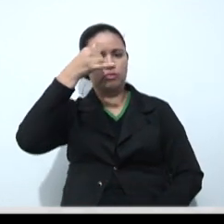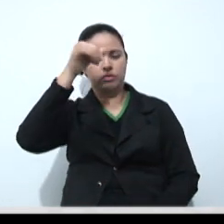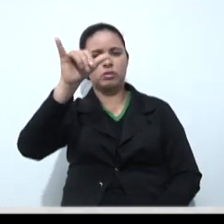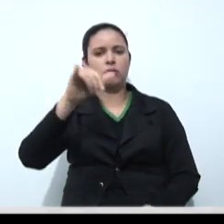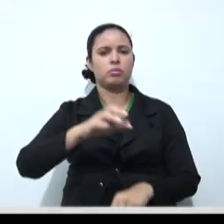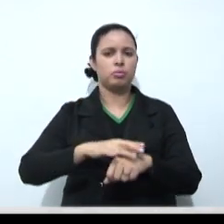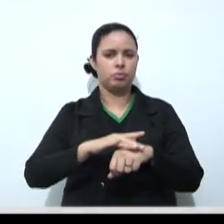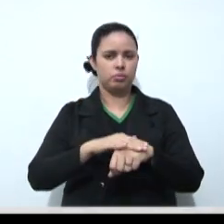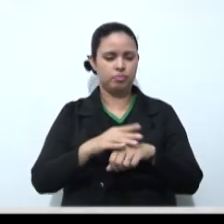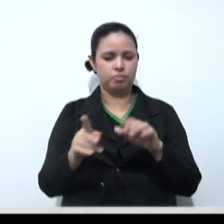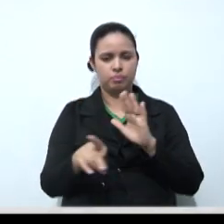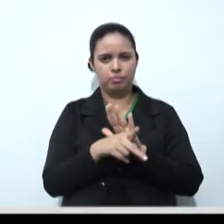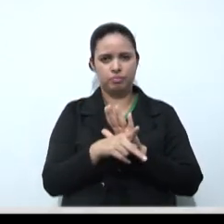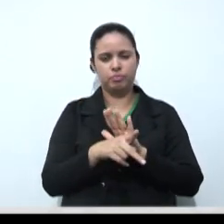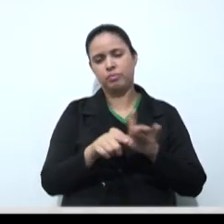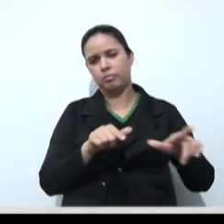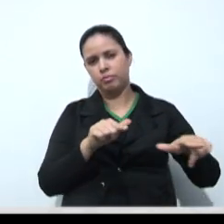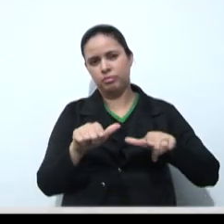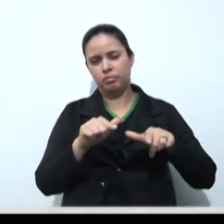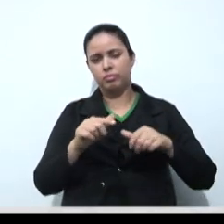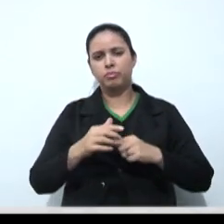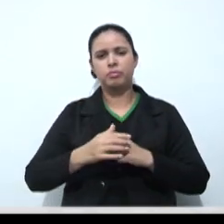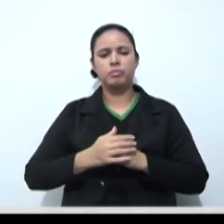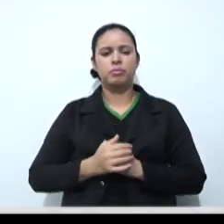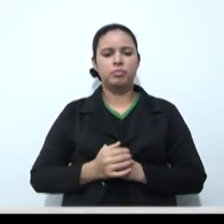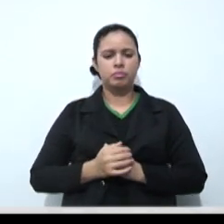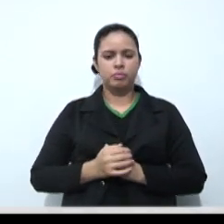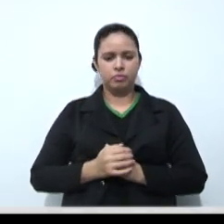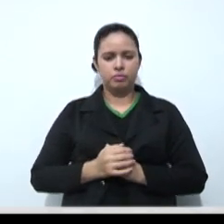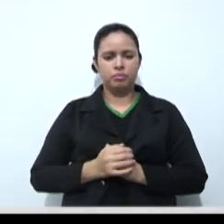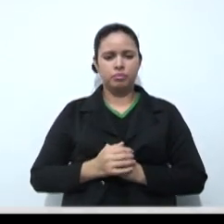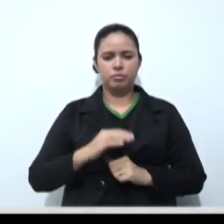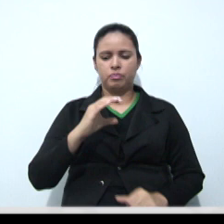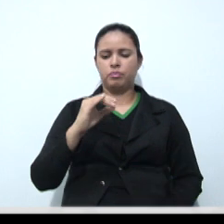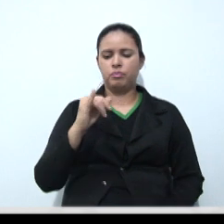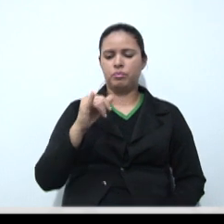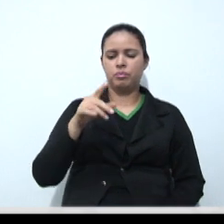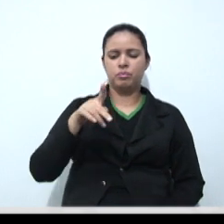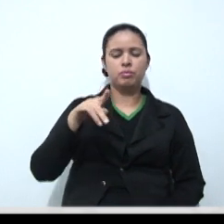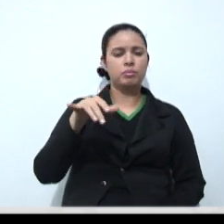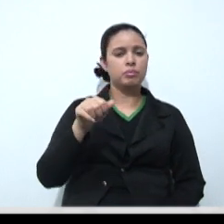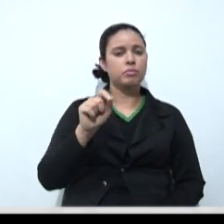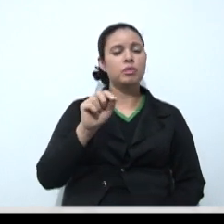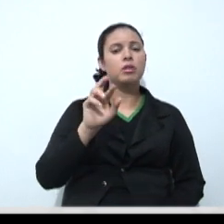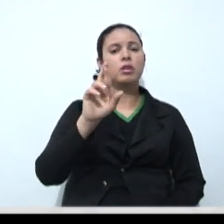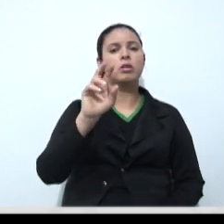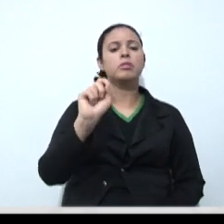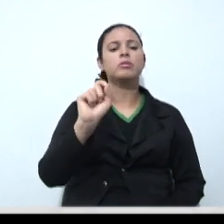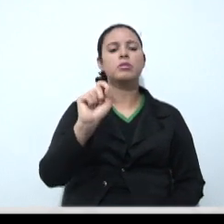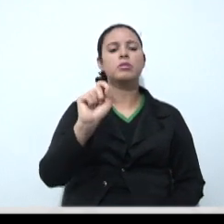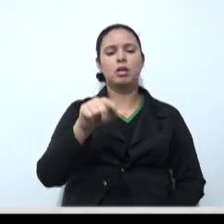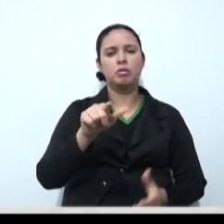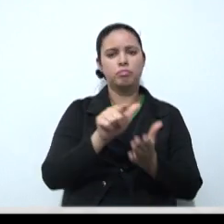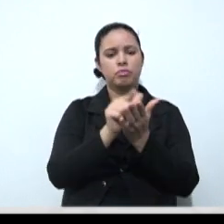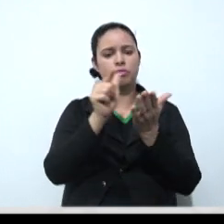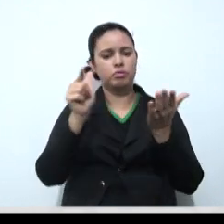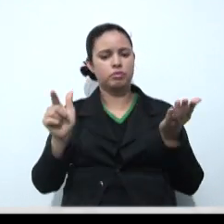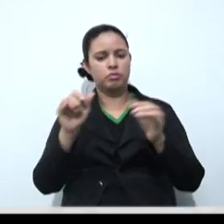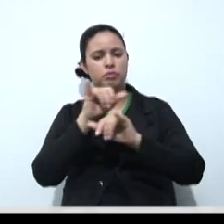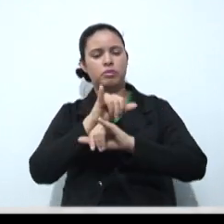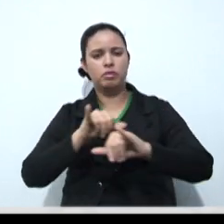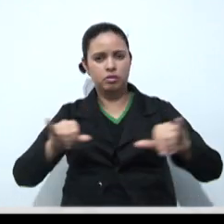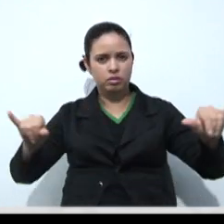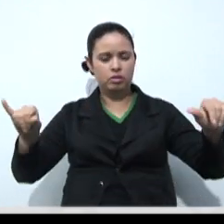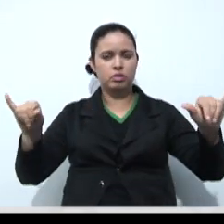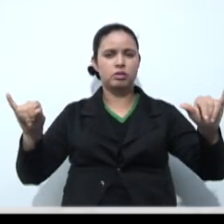trabalho. Quais são as atribuições desta comissão nas empresas? Produzir jornais informativos, promover